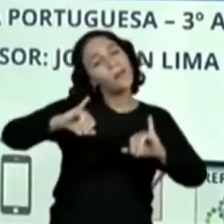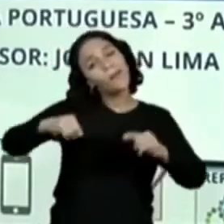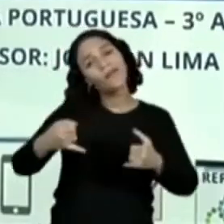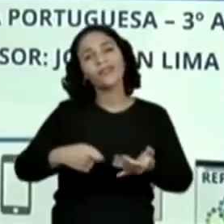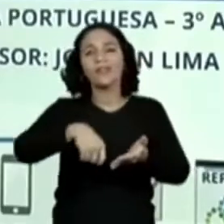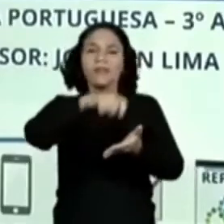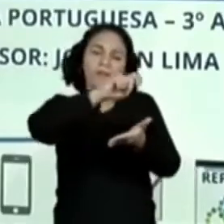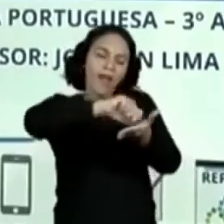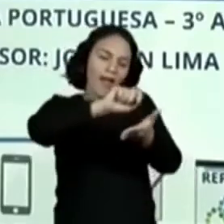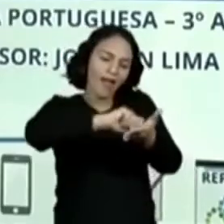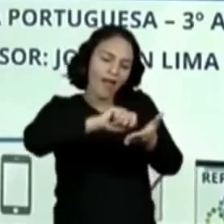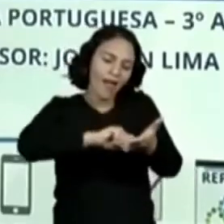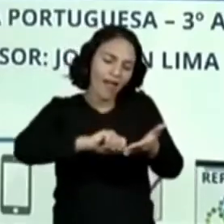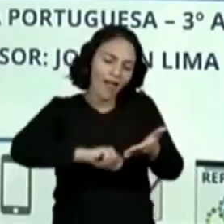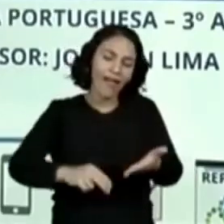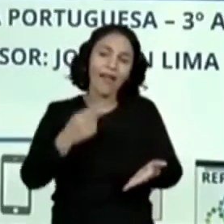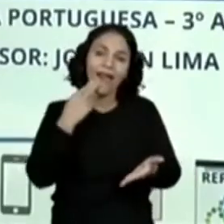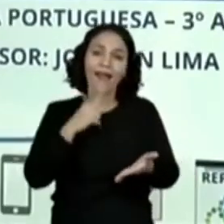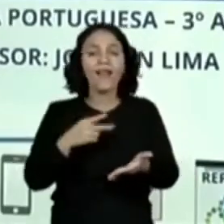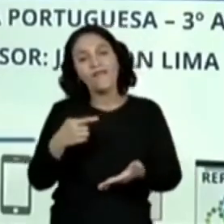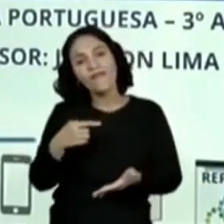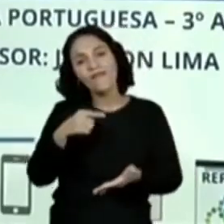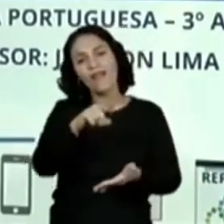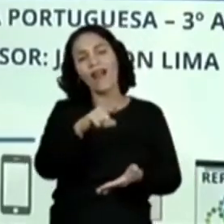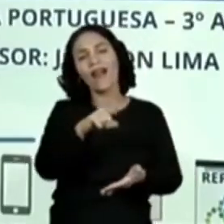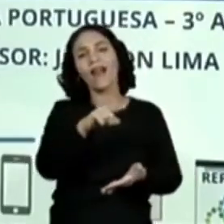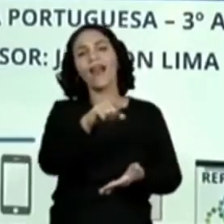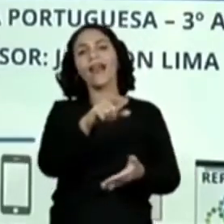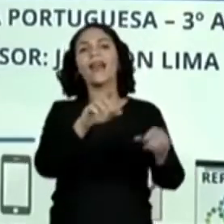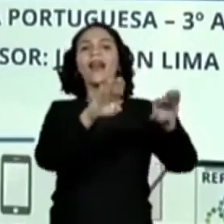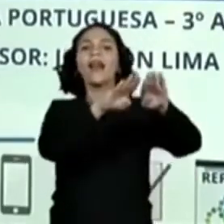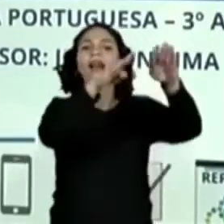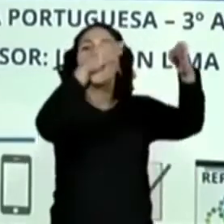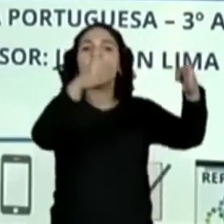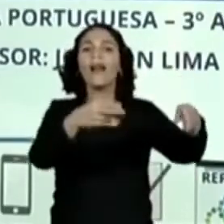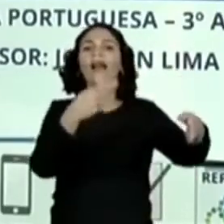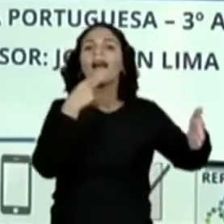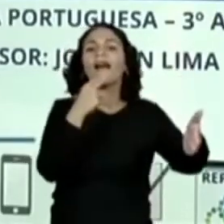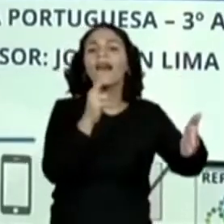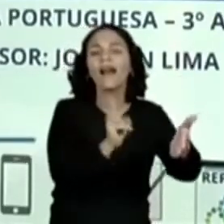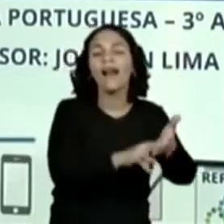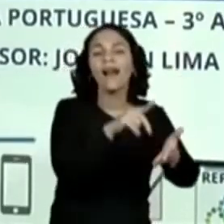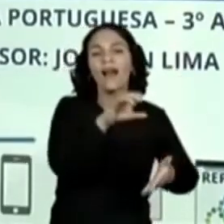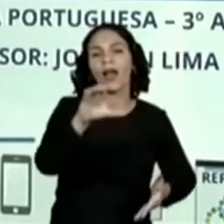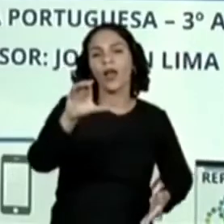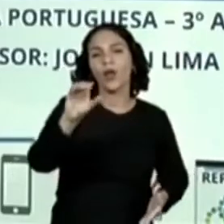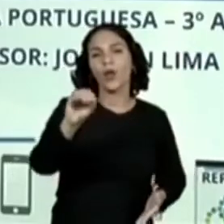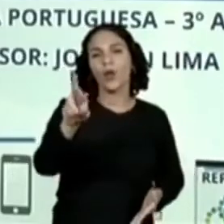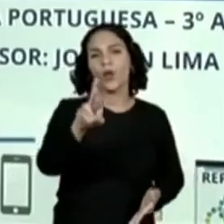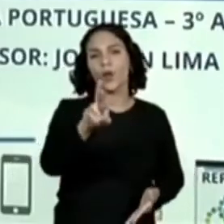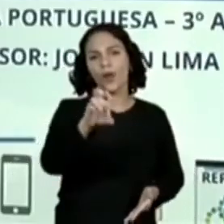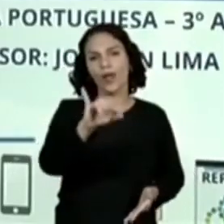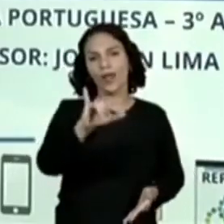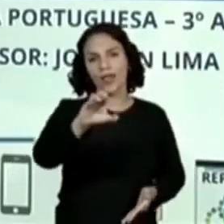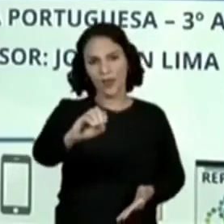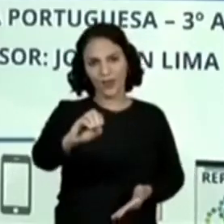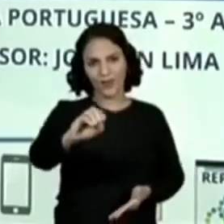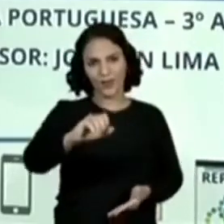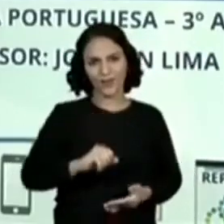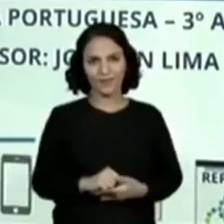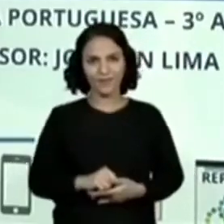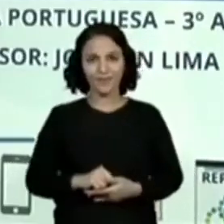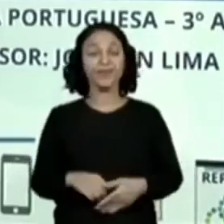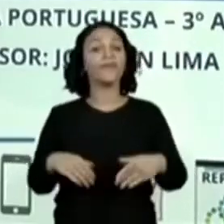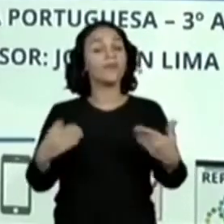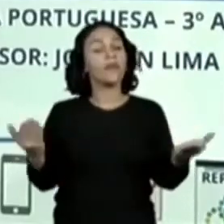para mim, bote logo no correio. No correio, um serviço de entrega de cartas. E o